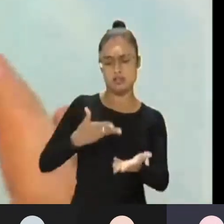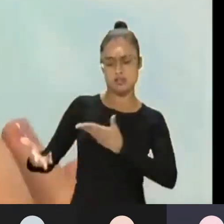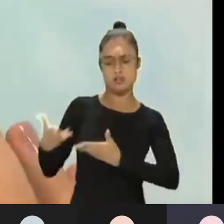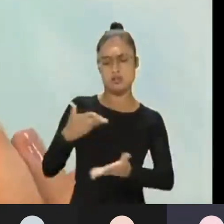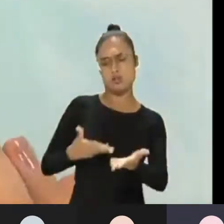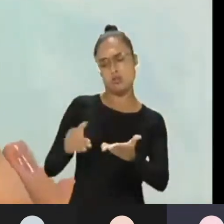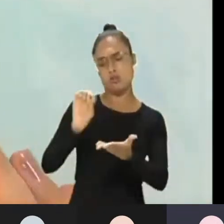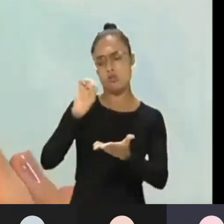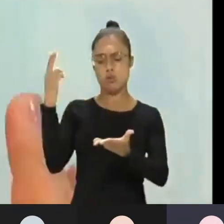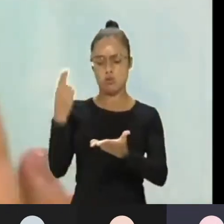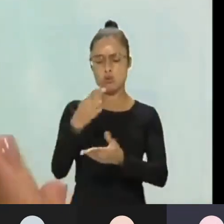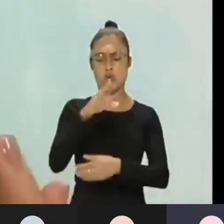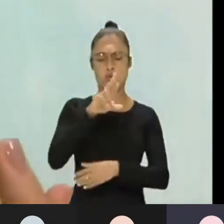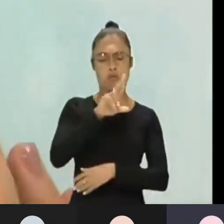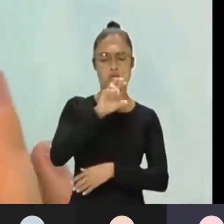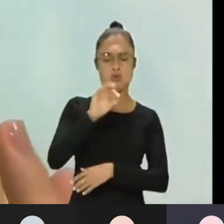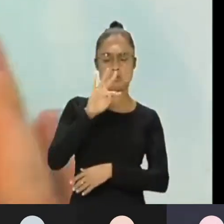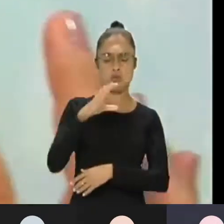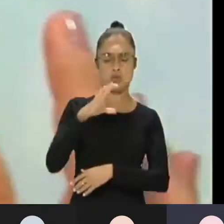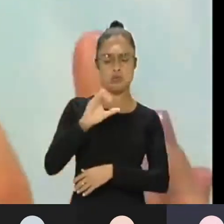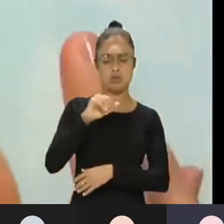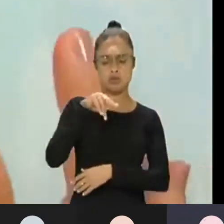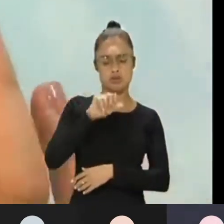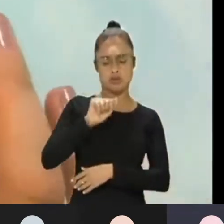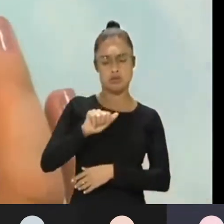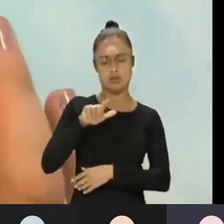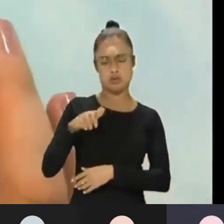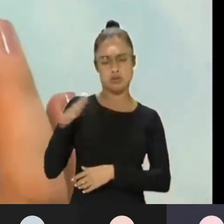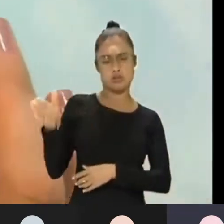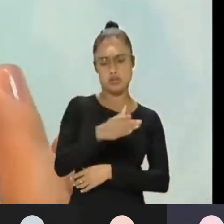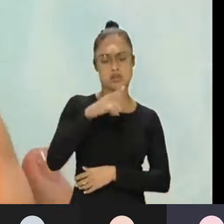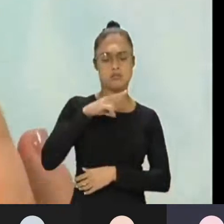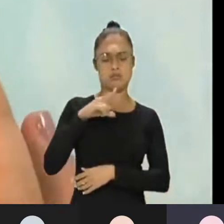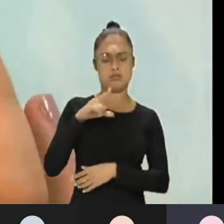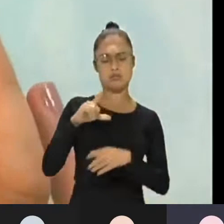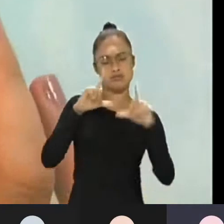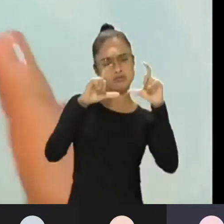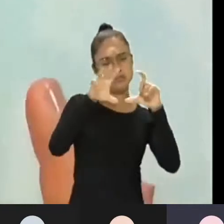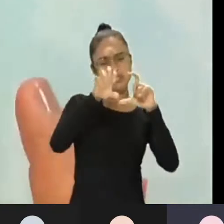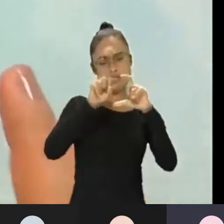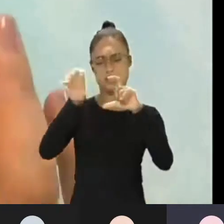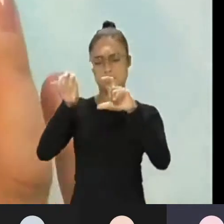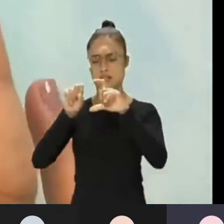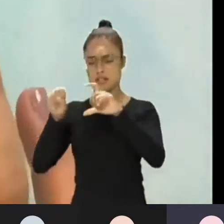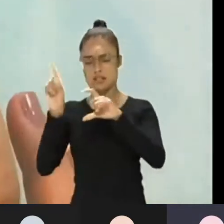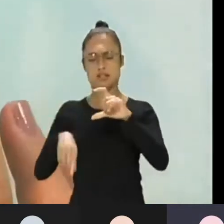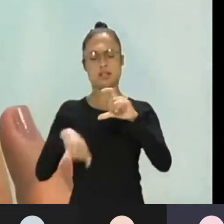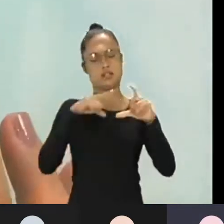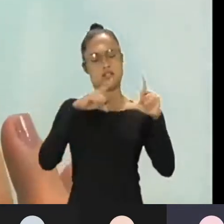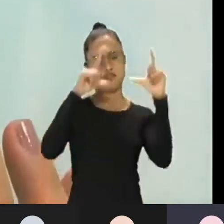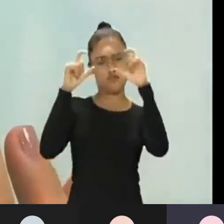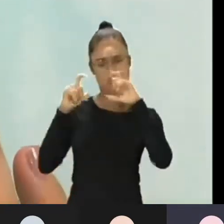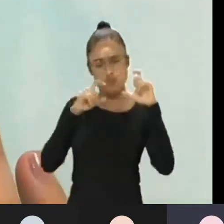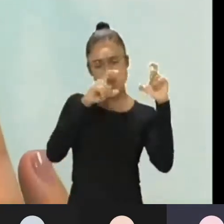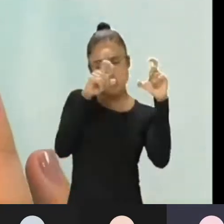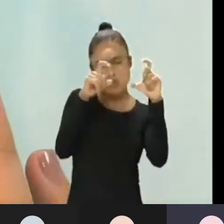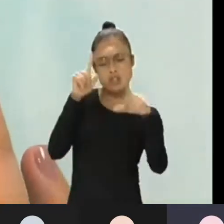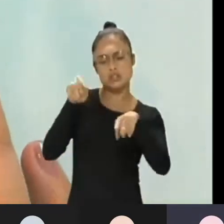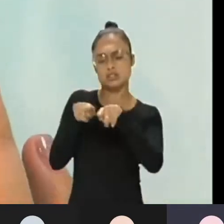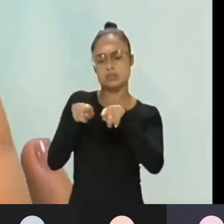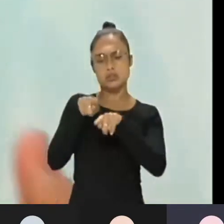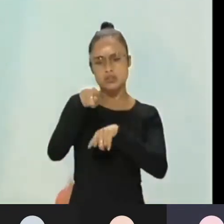rotacionar, tirar prints de várias posições por meio de registro fotográfico. E aí fica uma sugestão